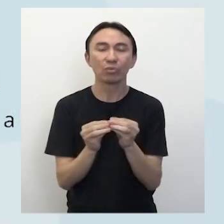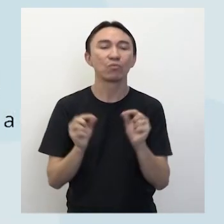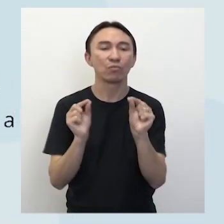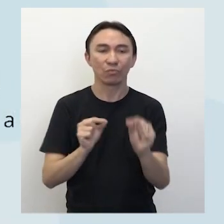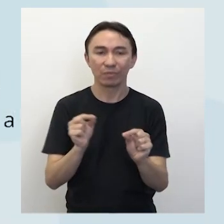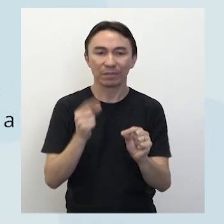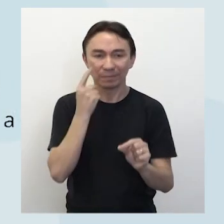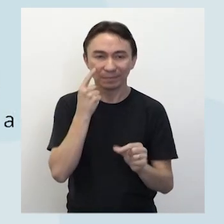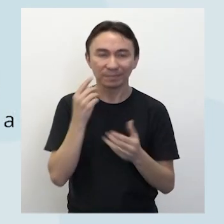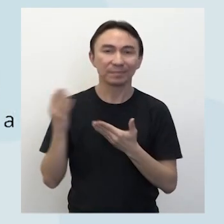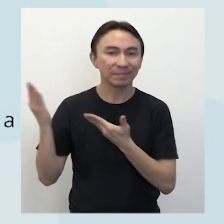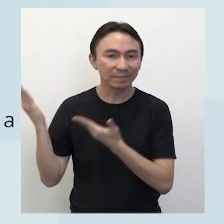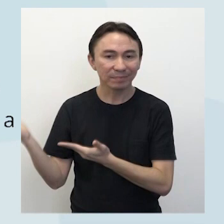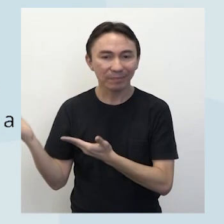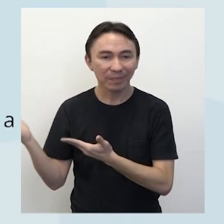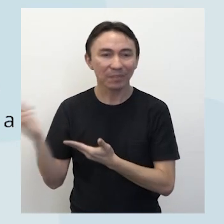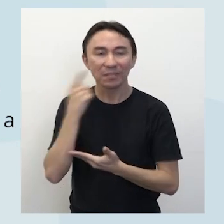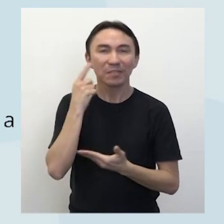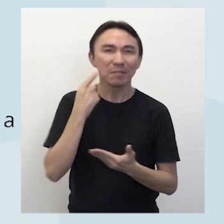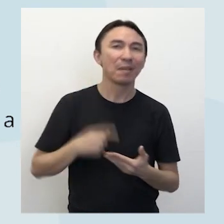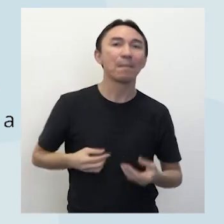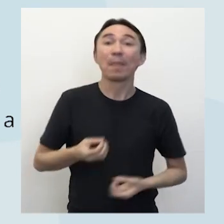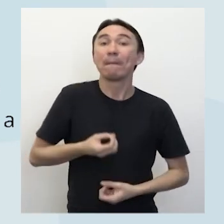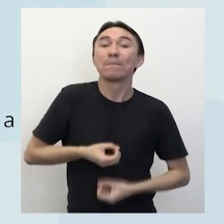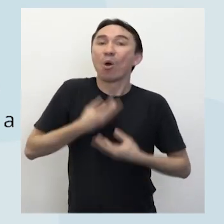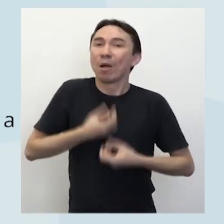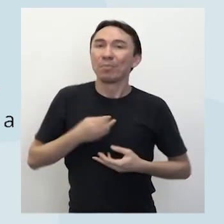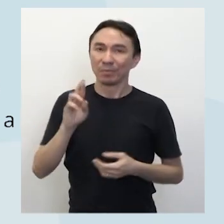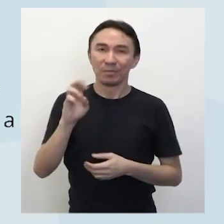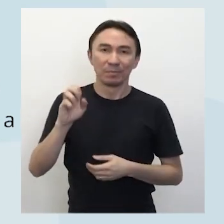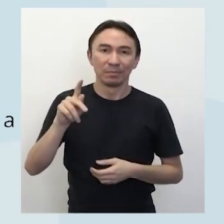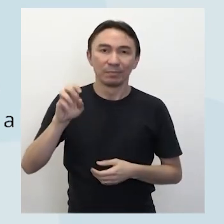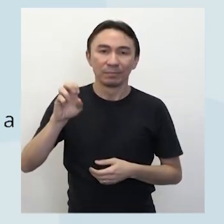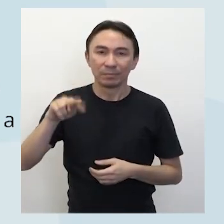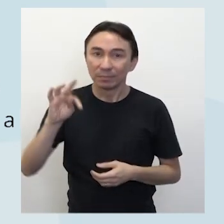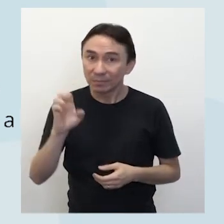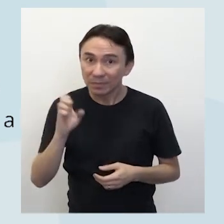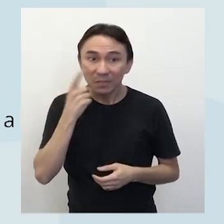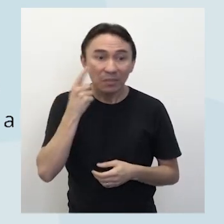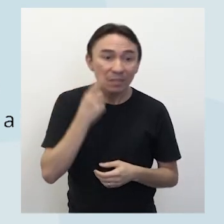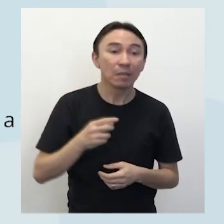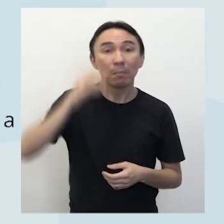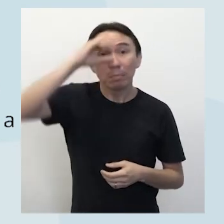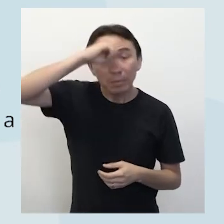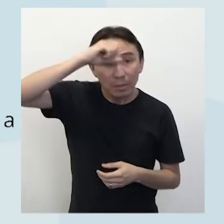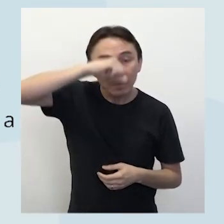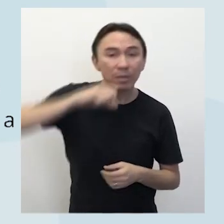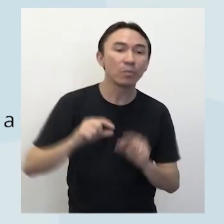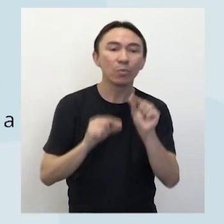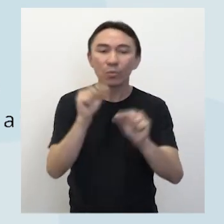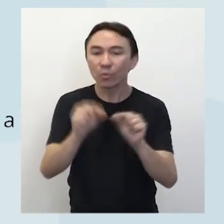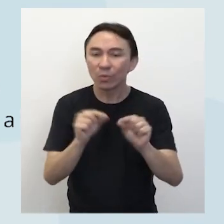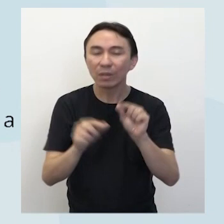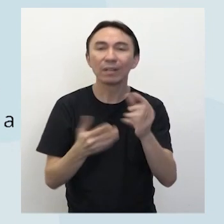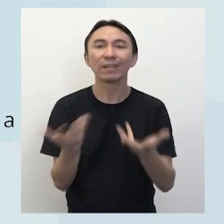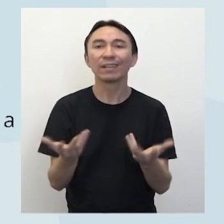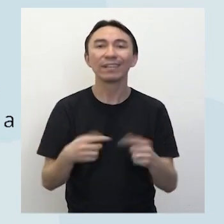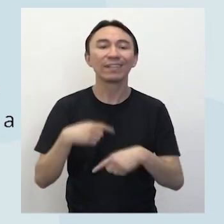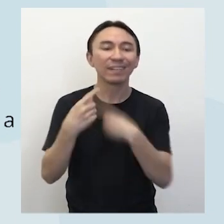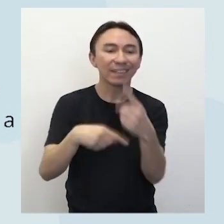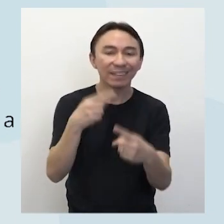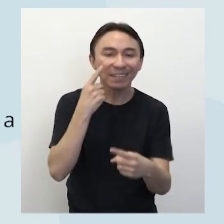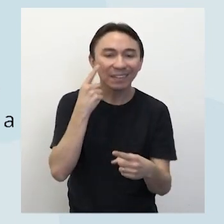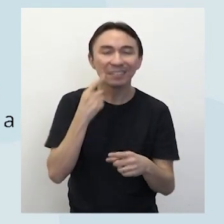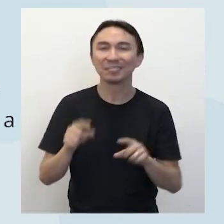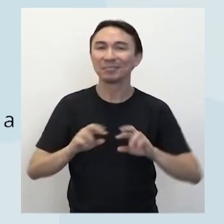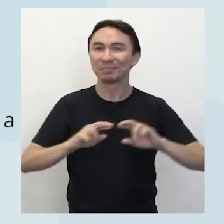trechos do documentário Poetas do Repente. Aprendemos sobre o repente e os repentistas. Aprendemos sobre o slam e os